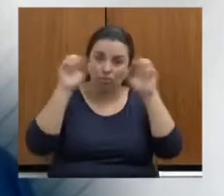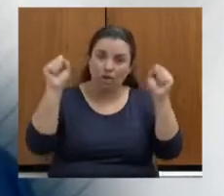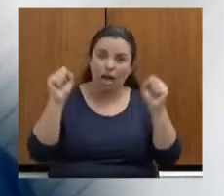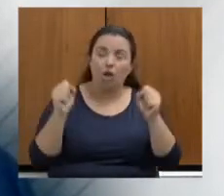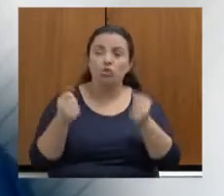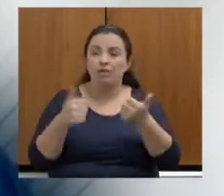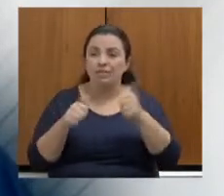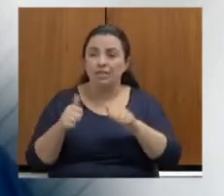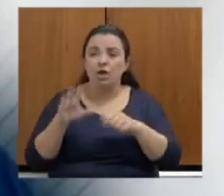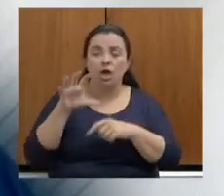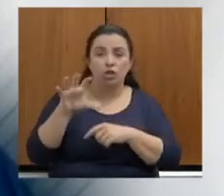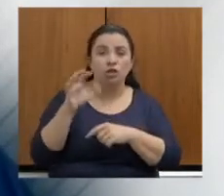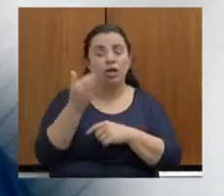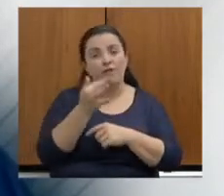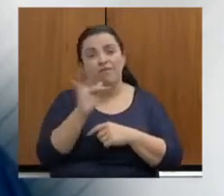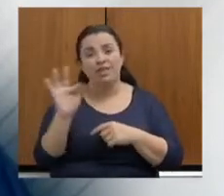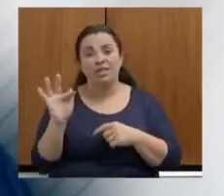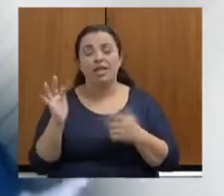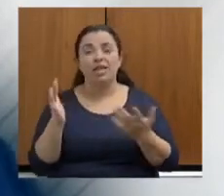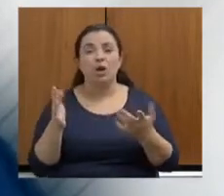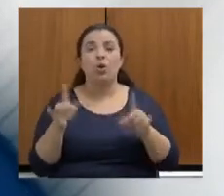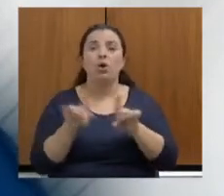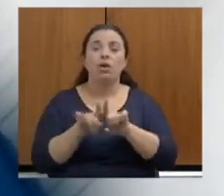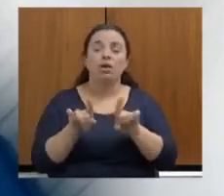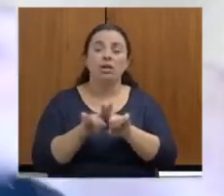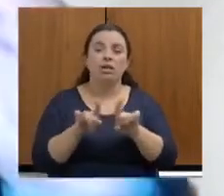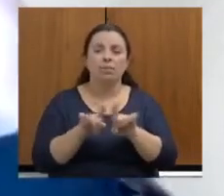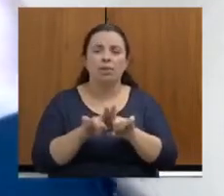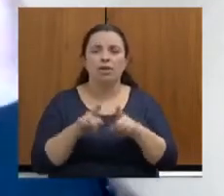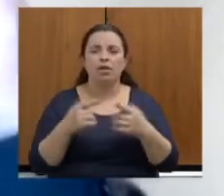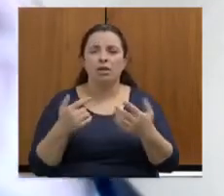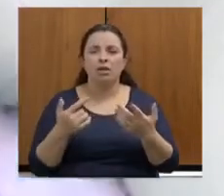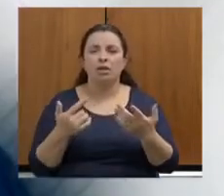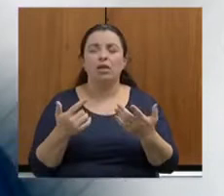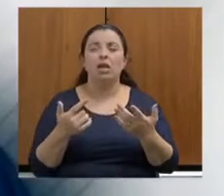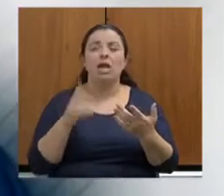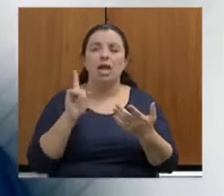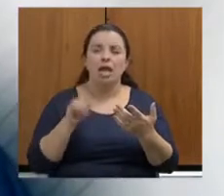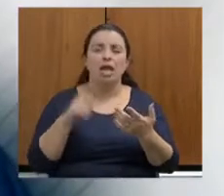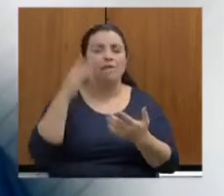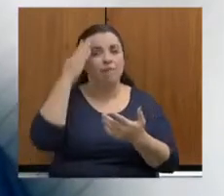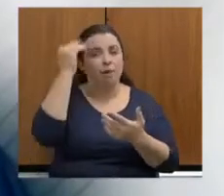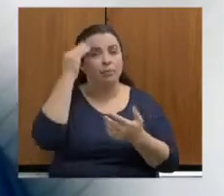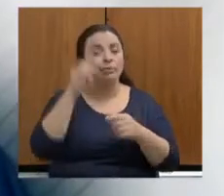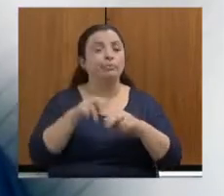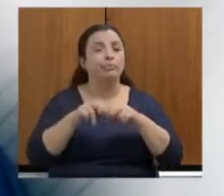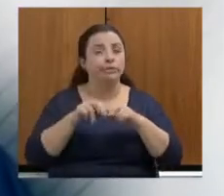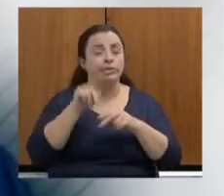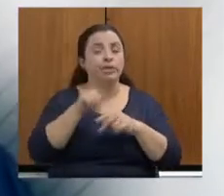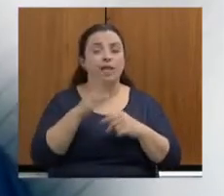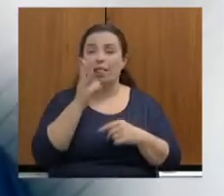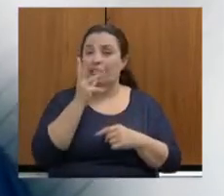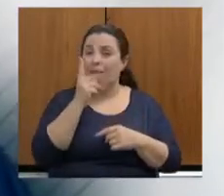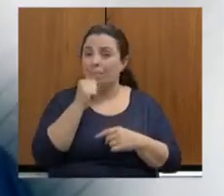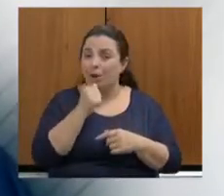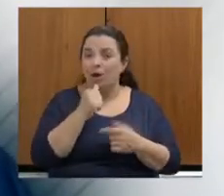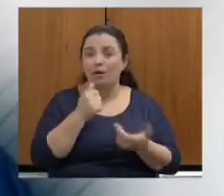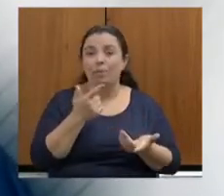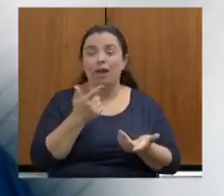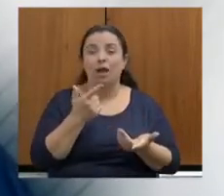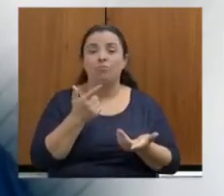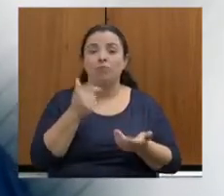Regional Federal e também classicamente é conhecido pela demora os julgamentos